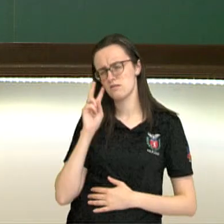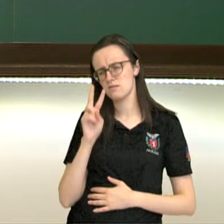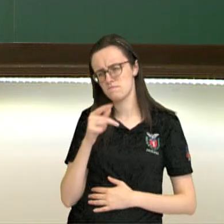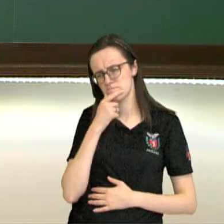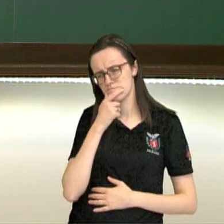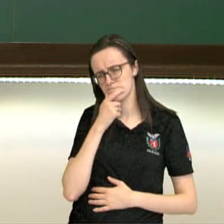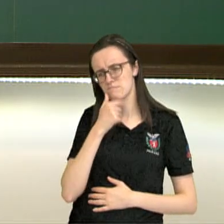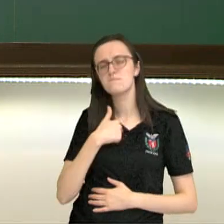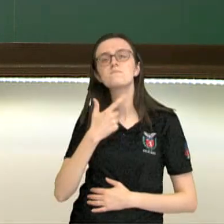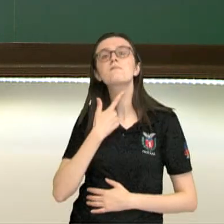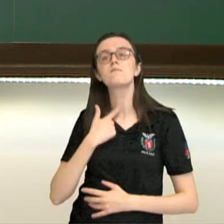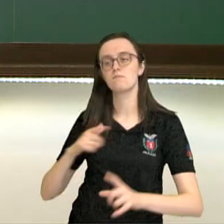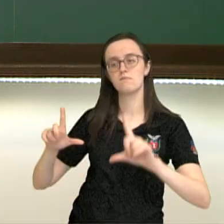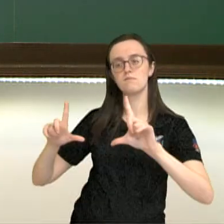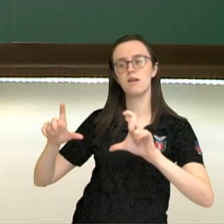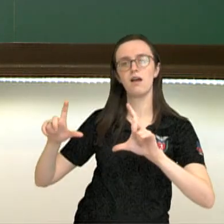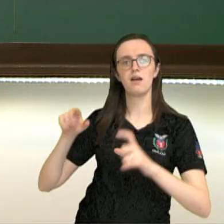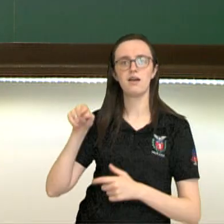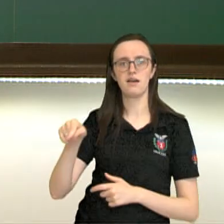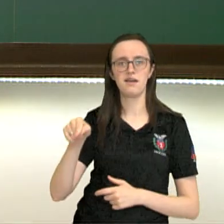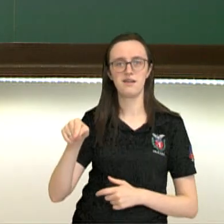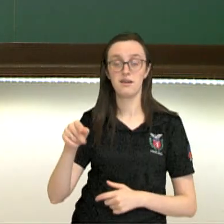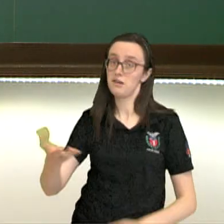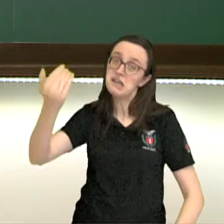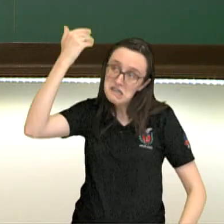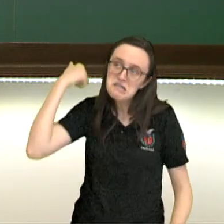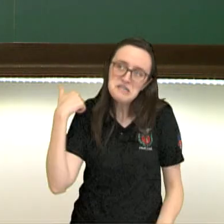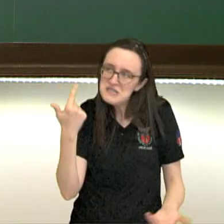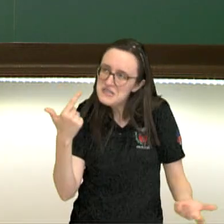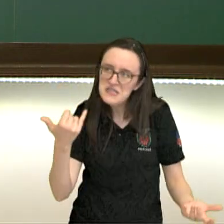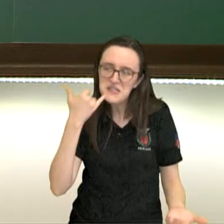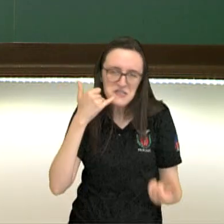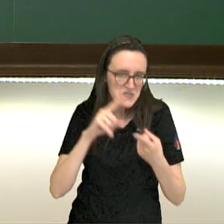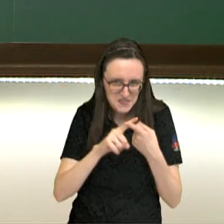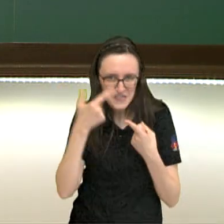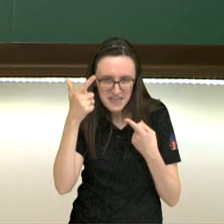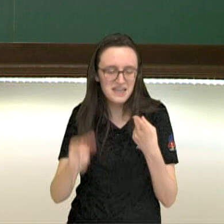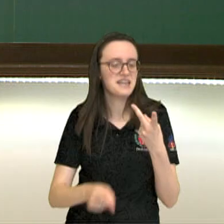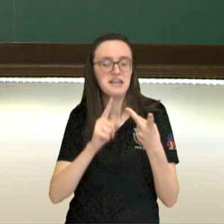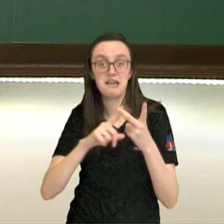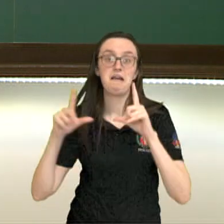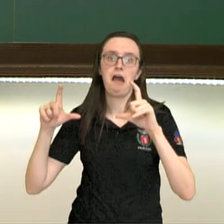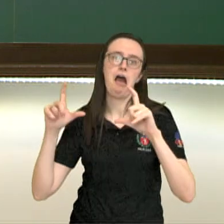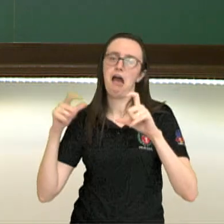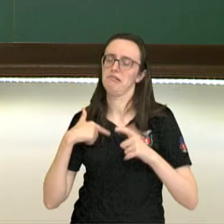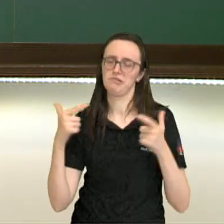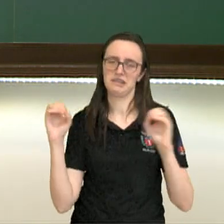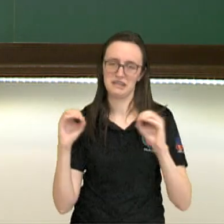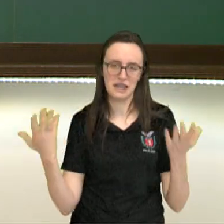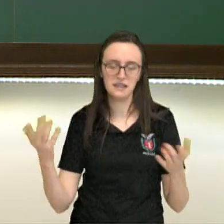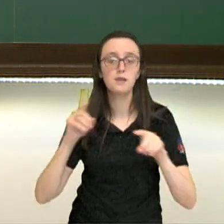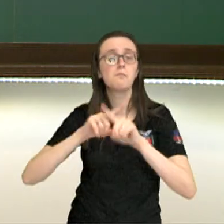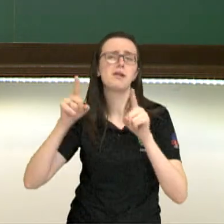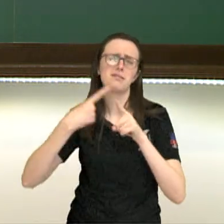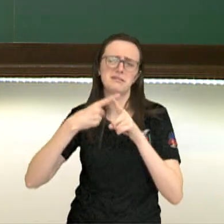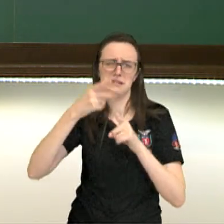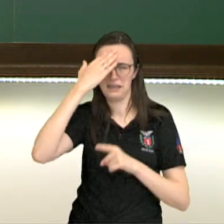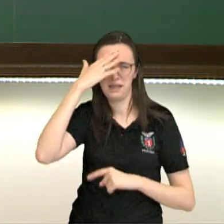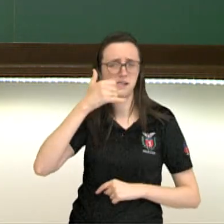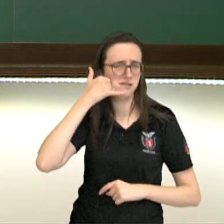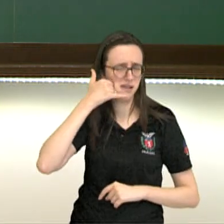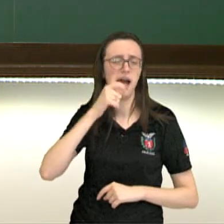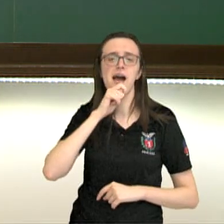desejo de registrar uma imagem fotográfica. Naquela época eu não tinha nem celular e nem câmera fotográfica. Até porque o celular